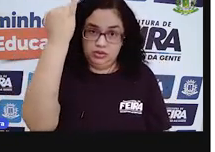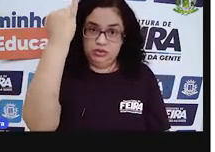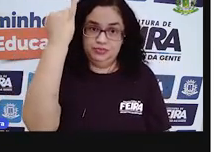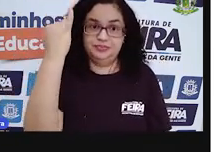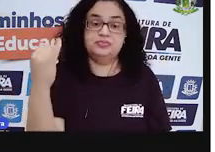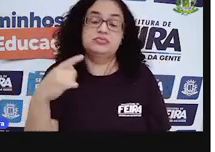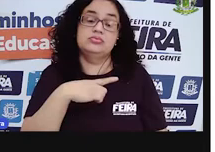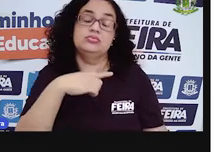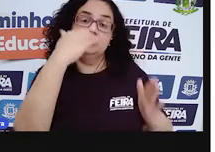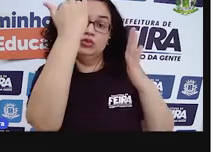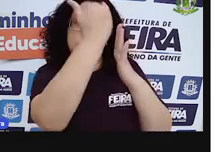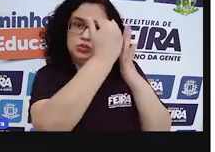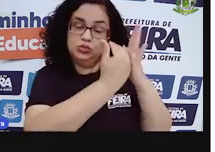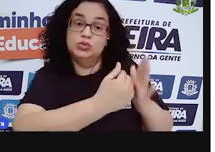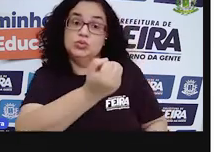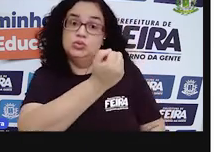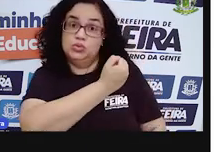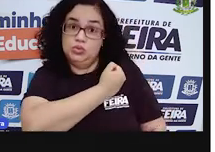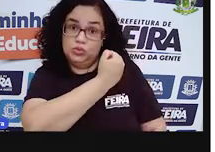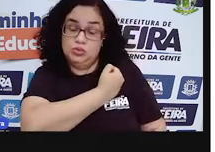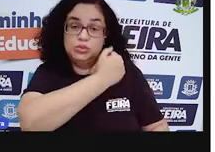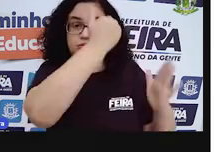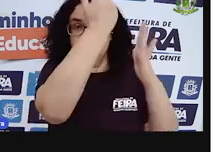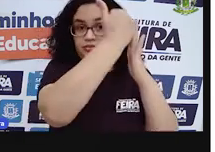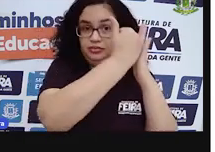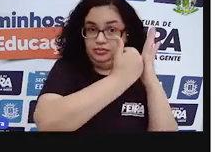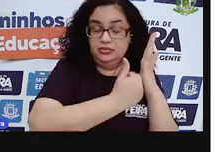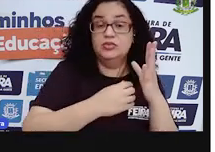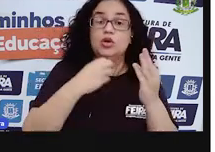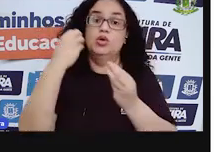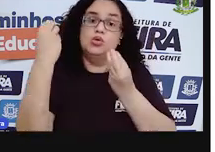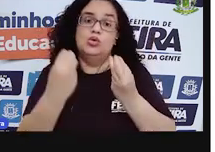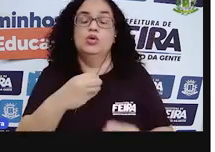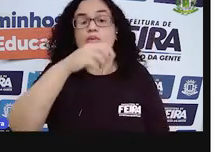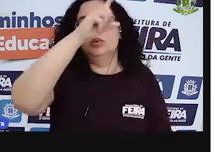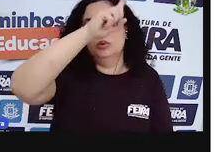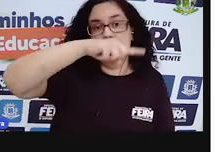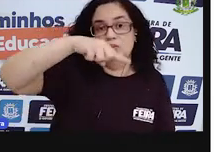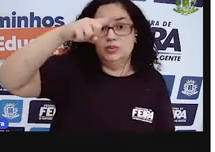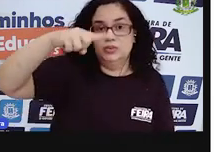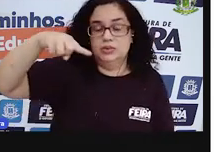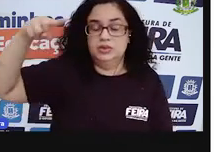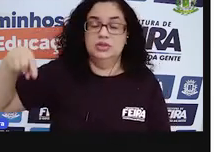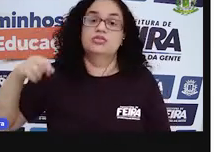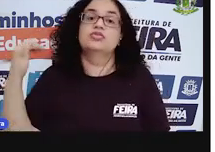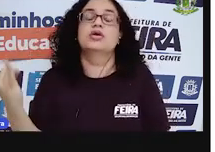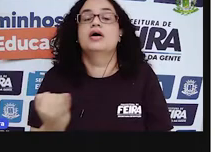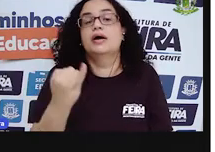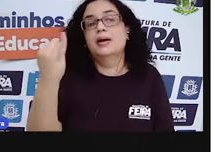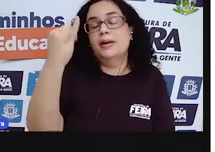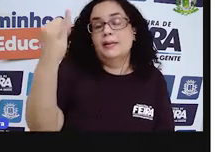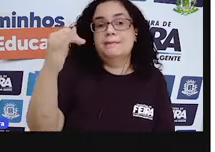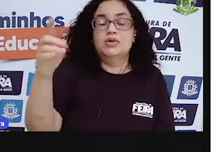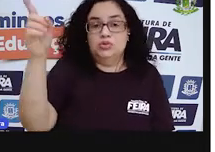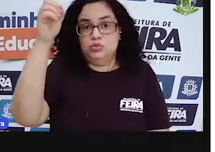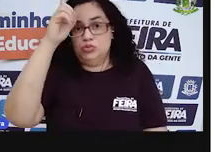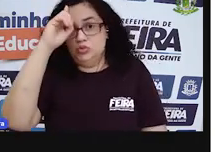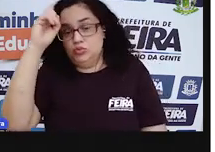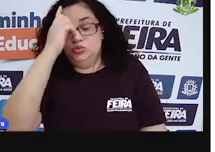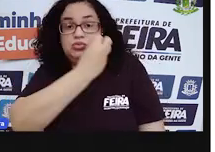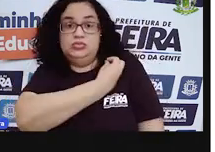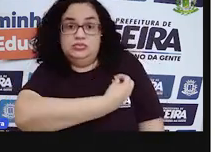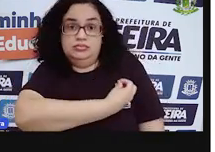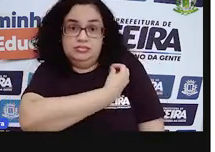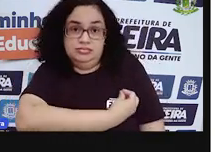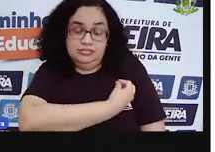né os dados estatísticos assim como os gráficos são muito importantes em nosso dia a dia e